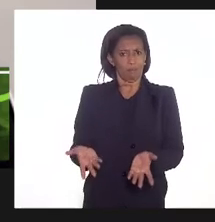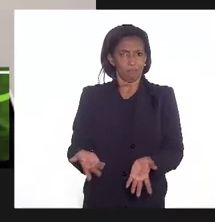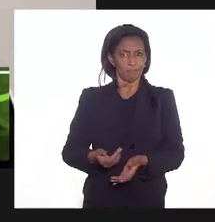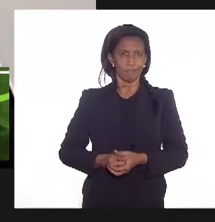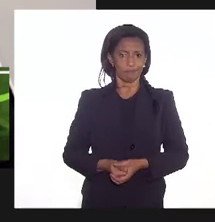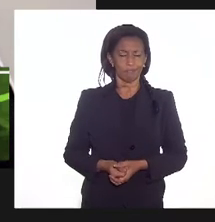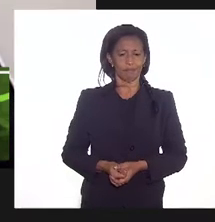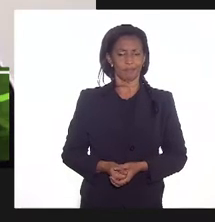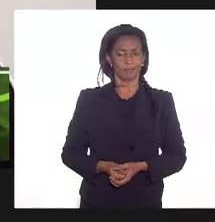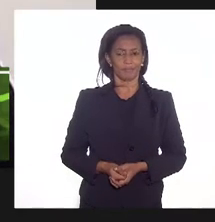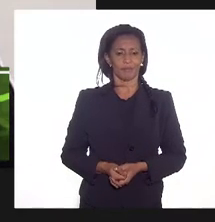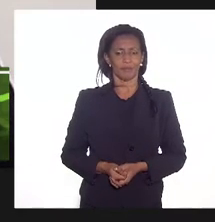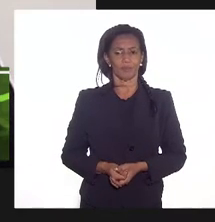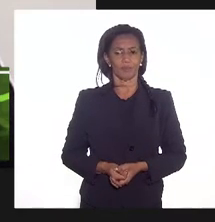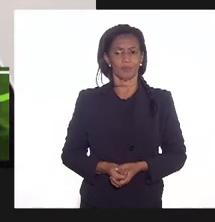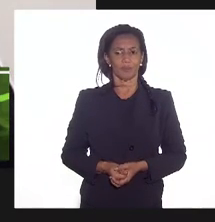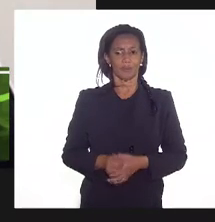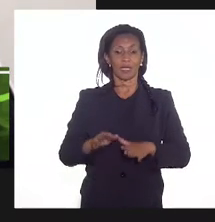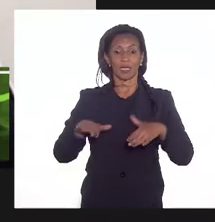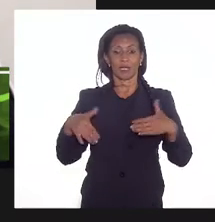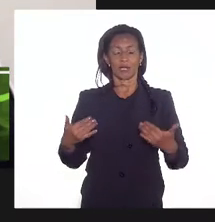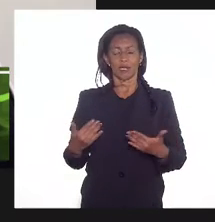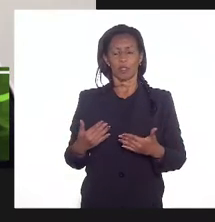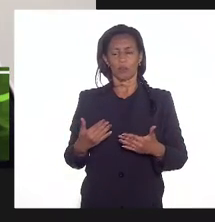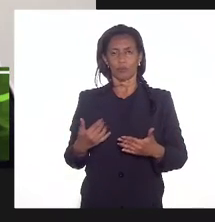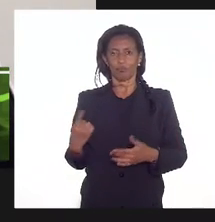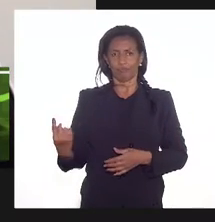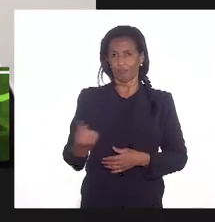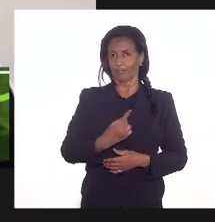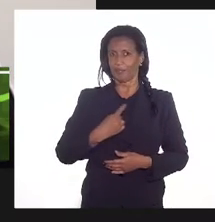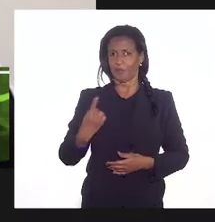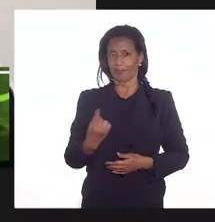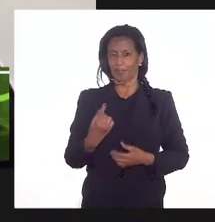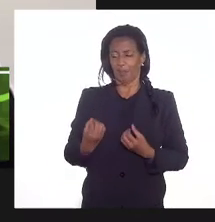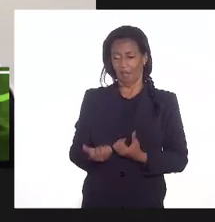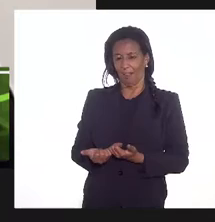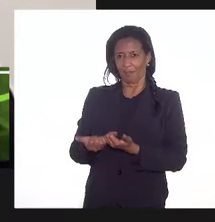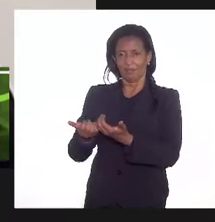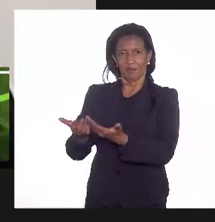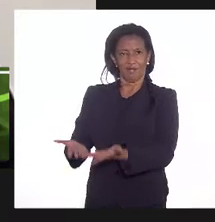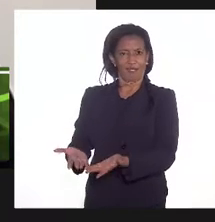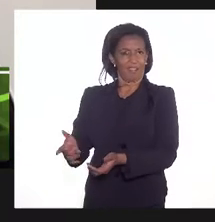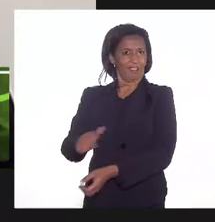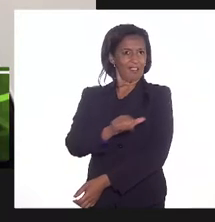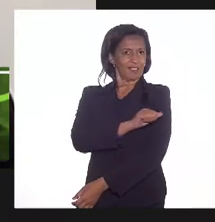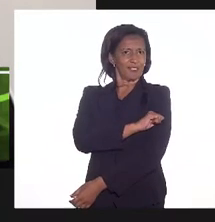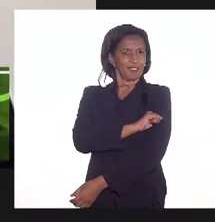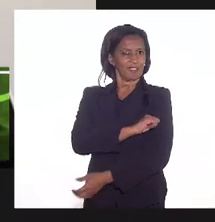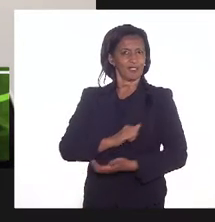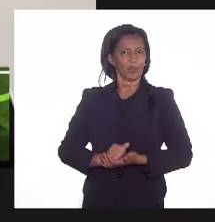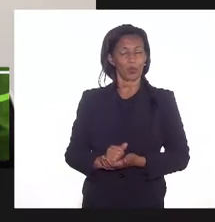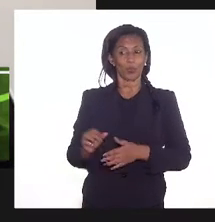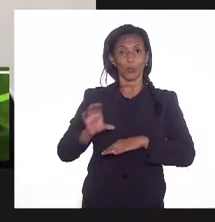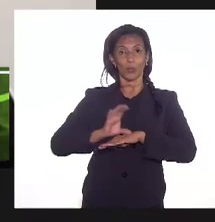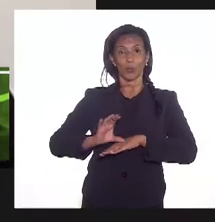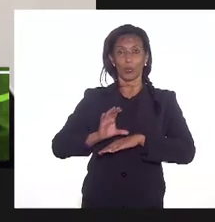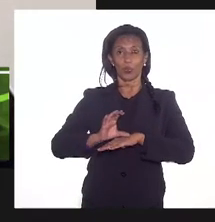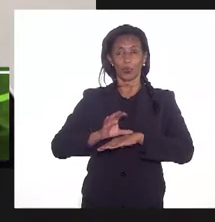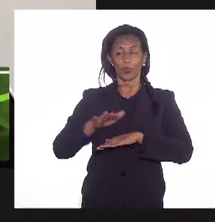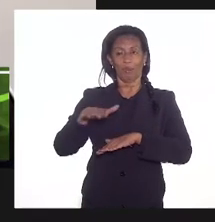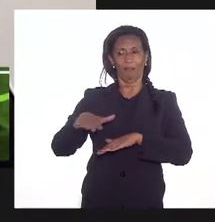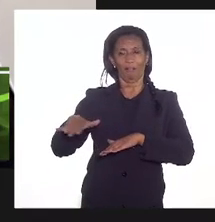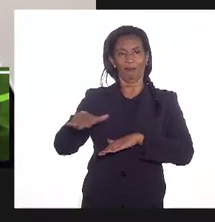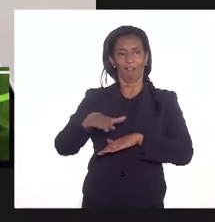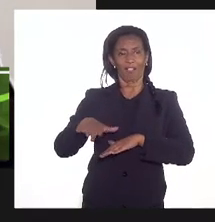então nós passamos a oferecer aos nossos alunos cursos na área